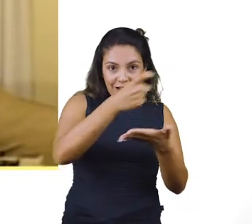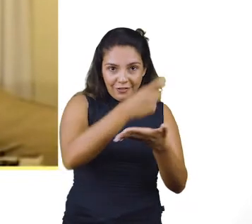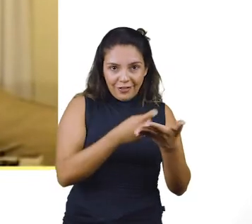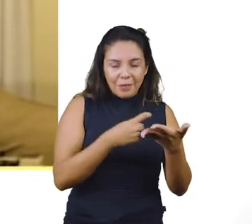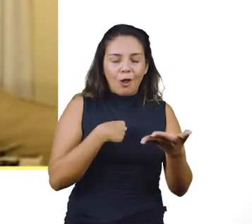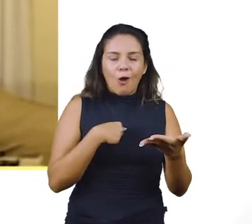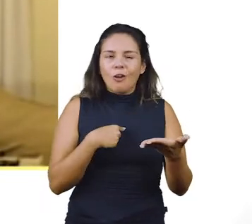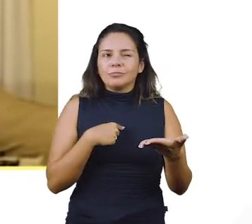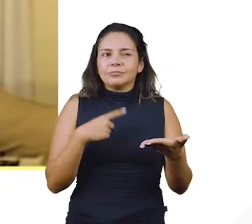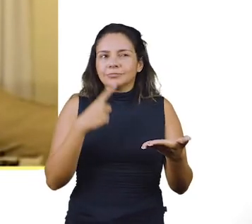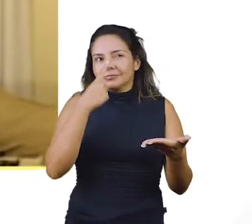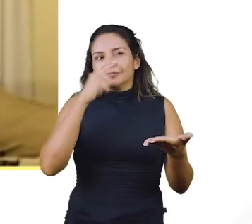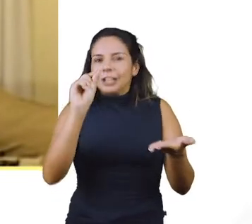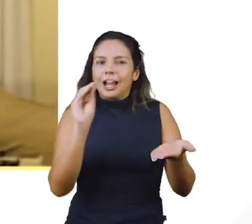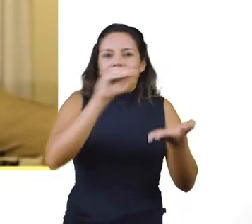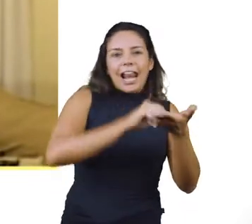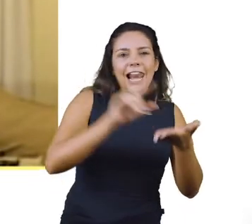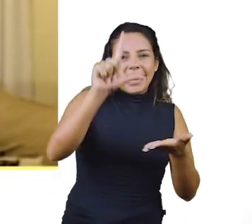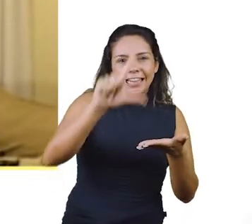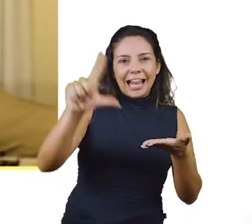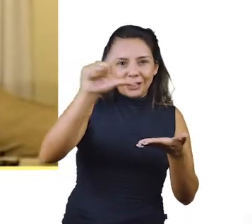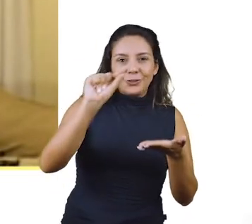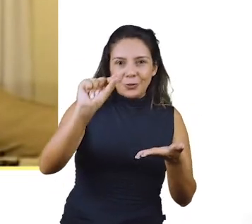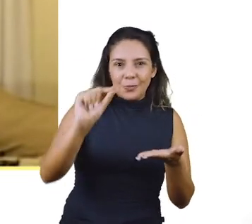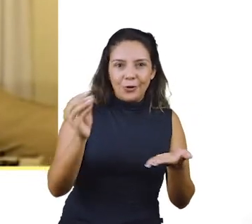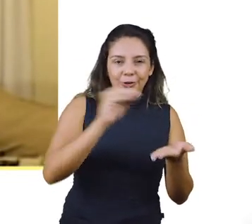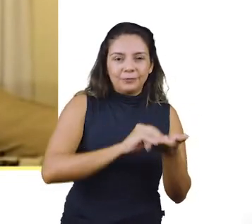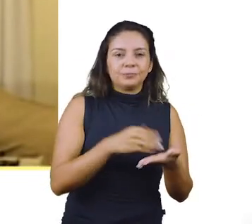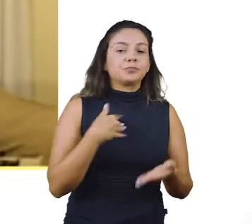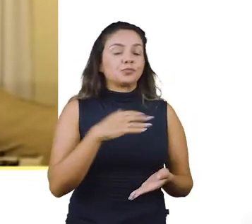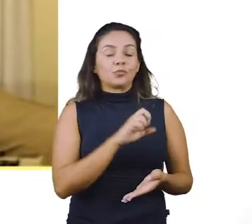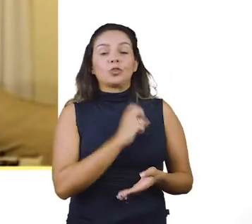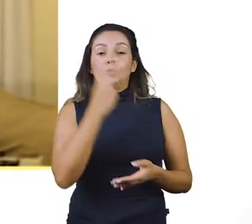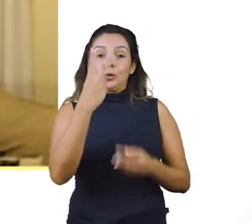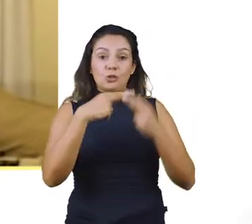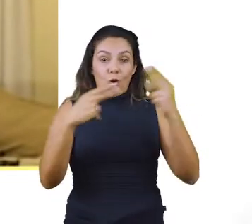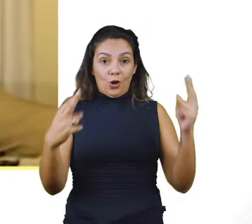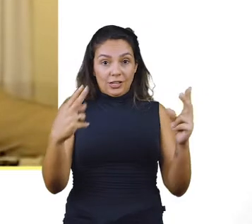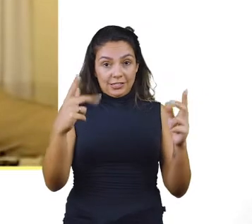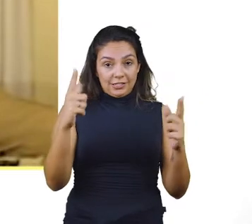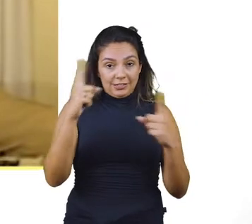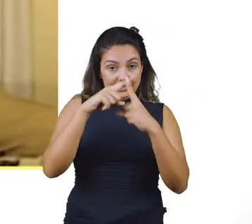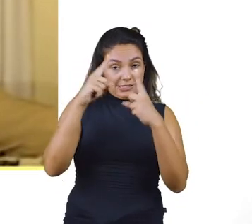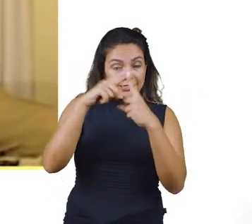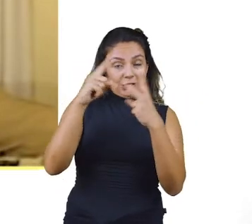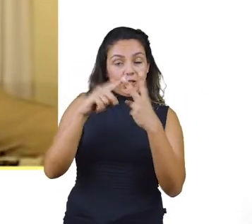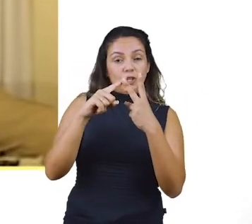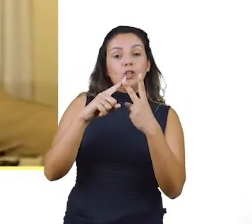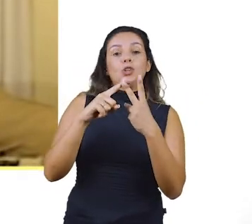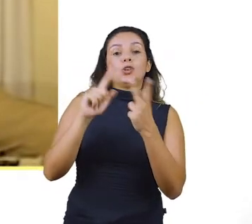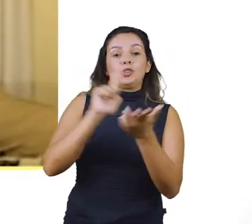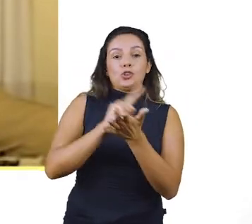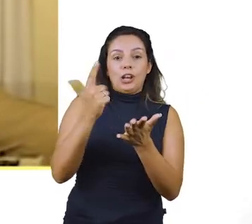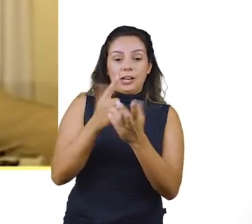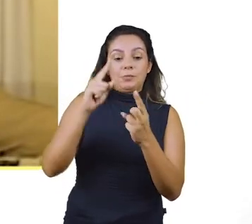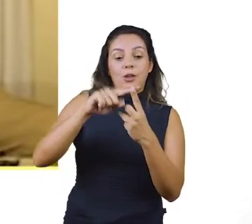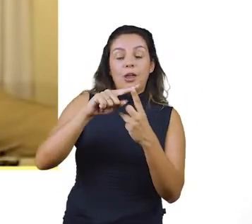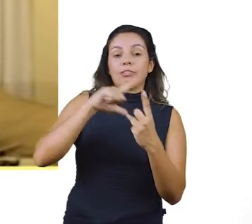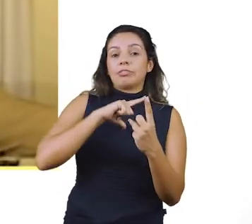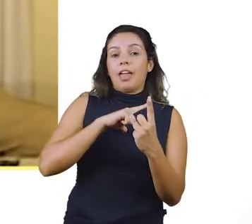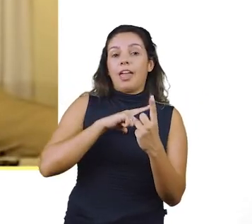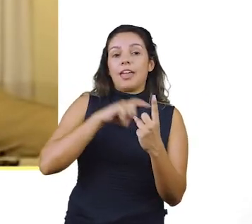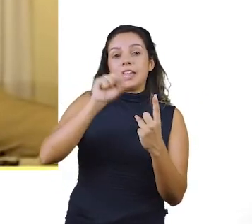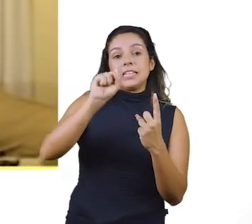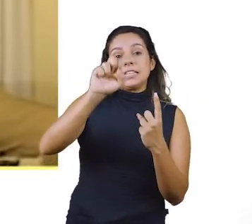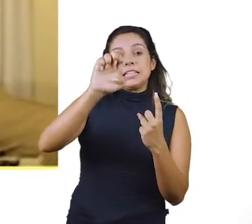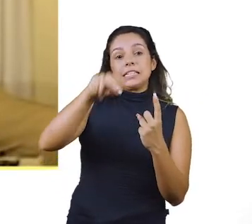que, às vezes, o jornalismo é isso. Eu gosto de 2 coisas no jornalismo, falando assim, né, sensibilidade e humildade. E assim